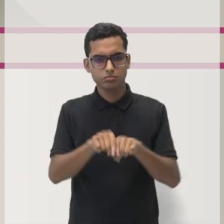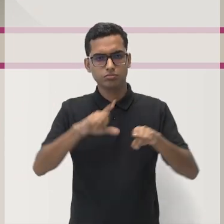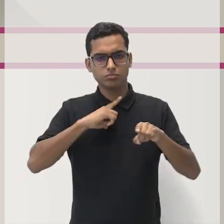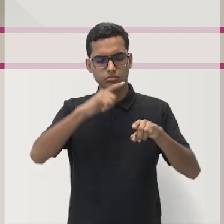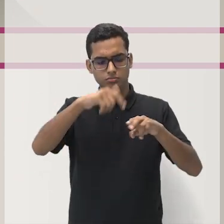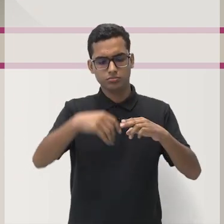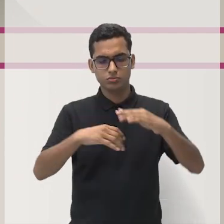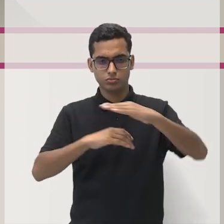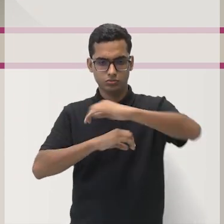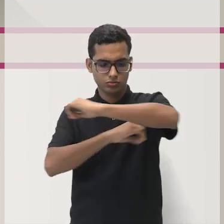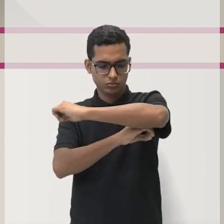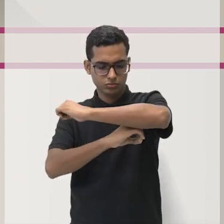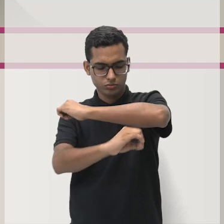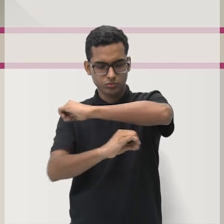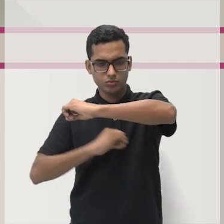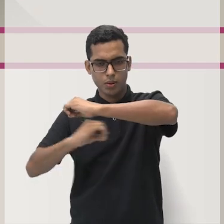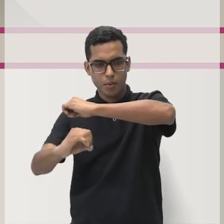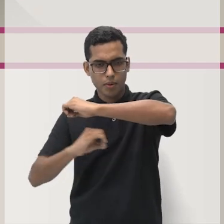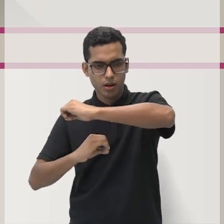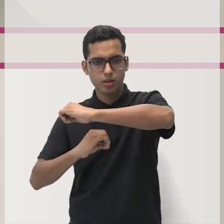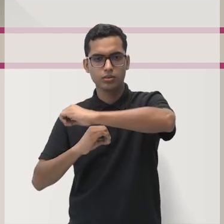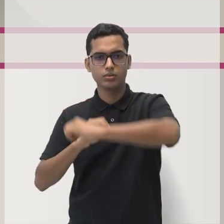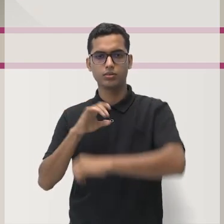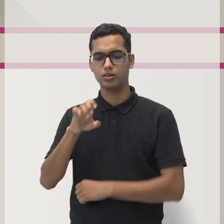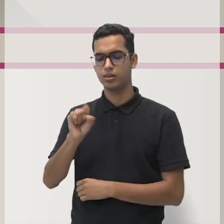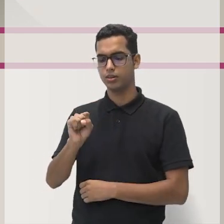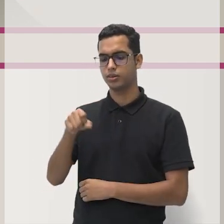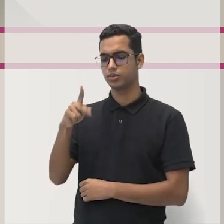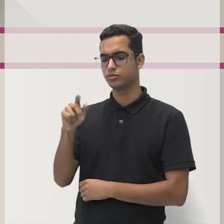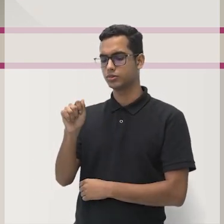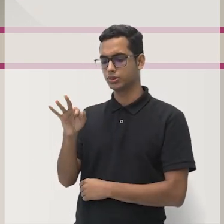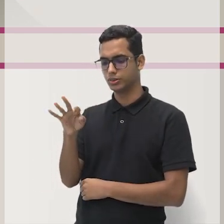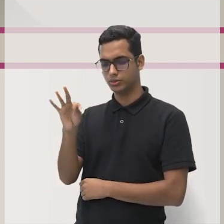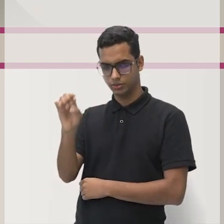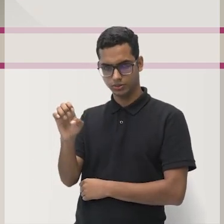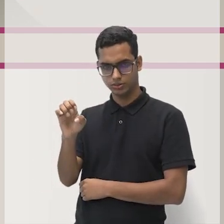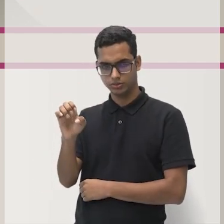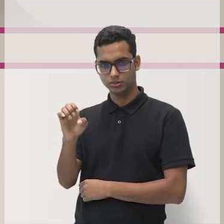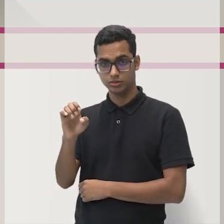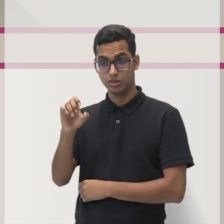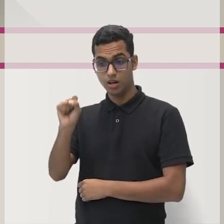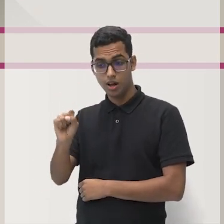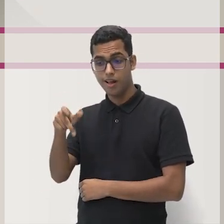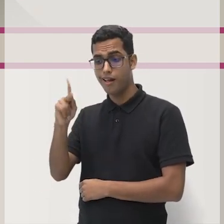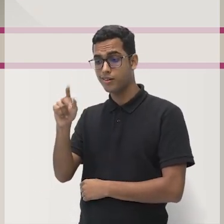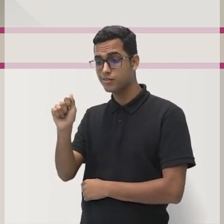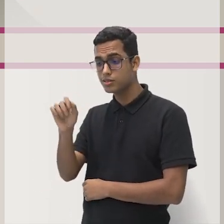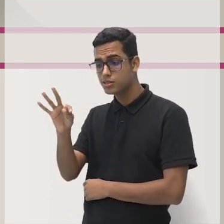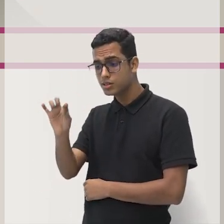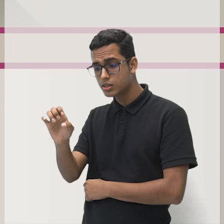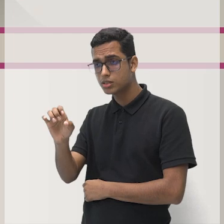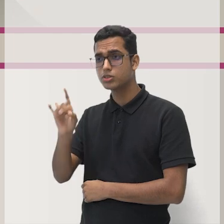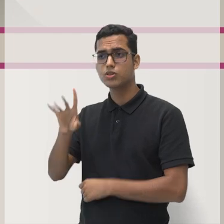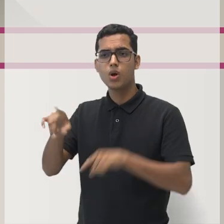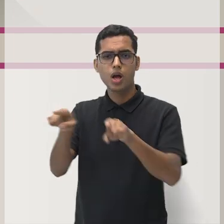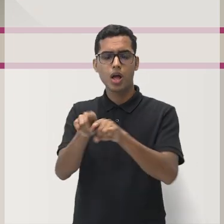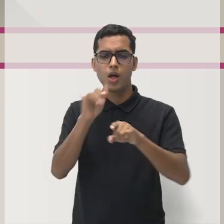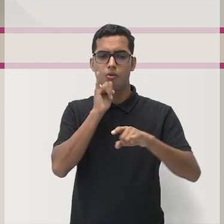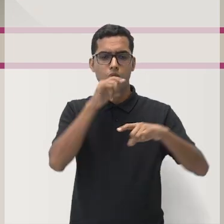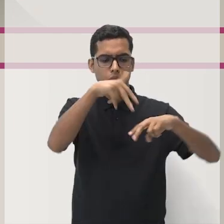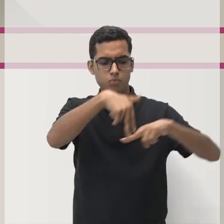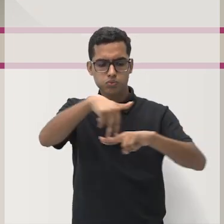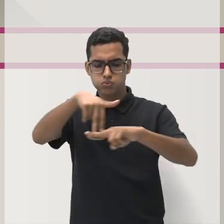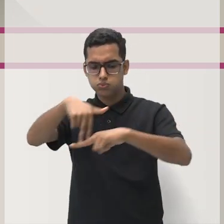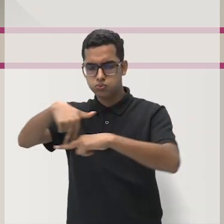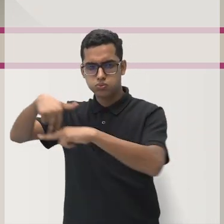com 4 rodas, o famoso skate. Lembrando, né, que não é só deslizar ali as